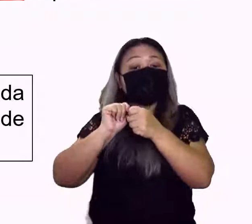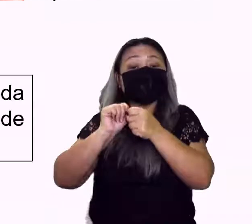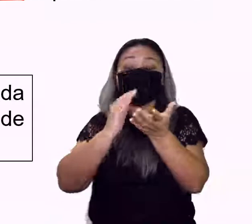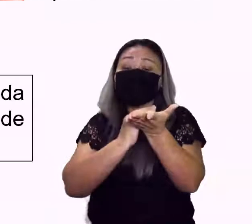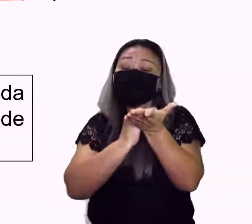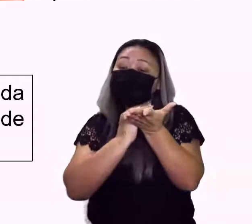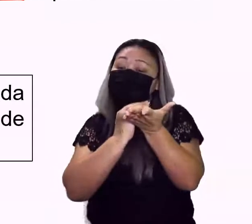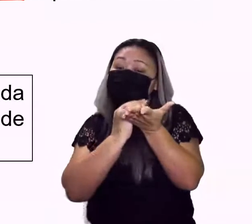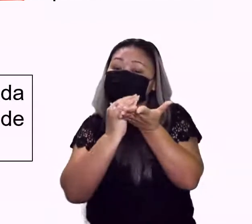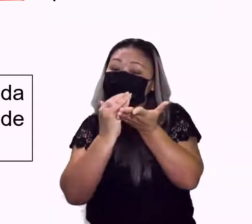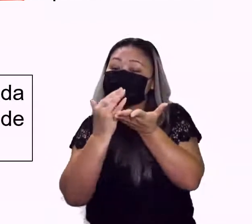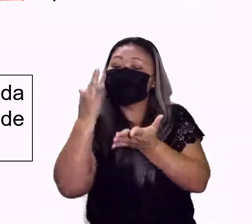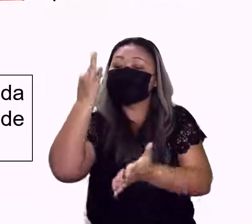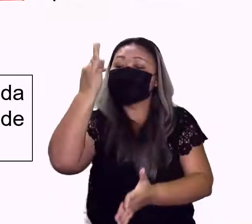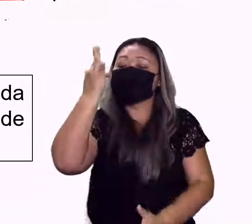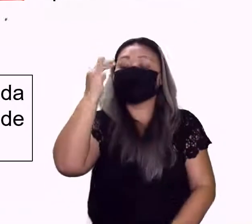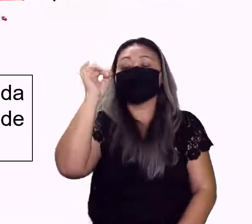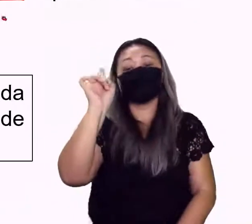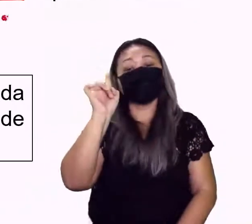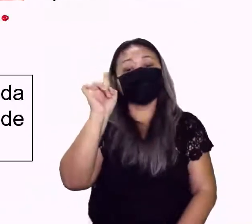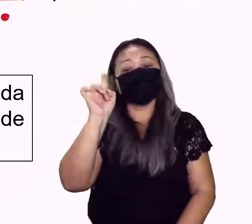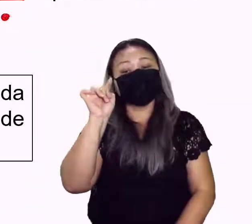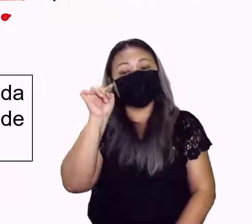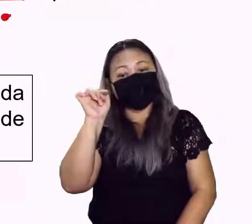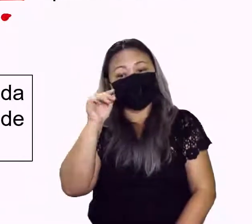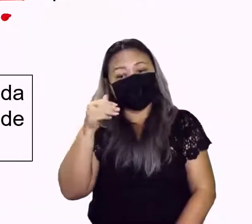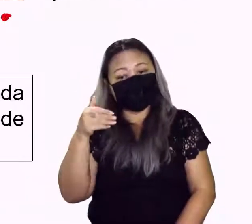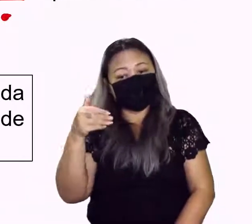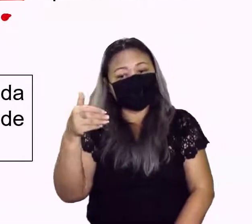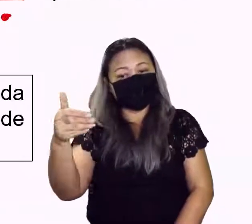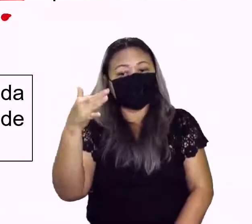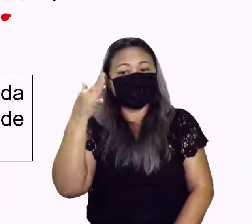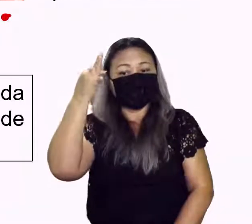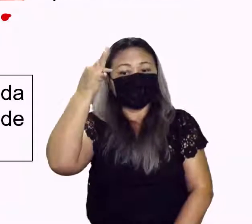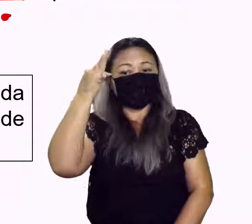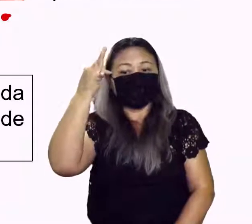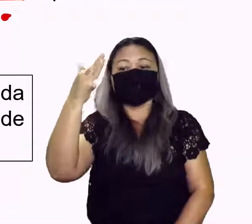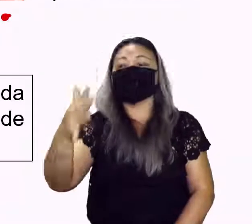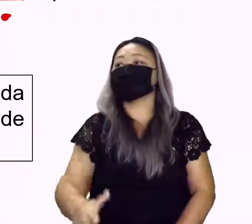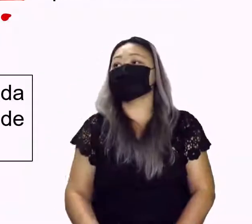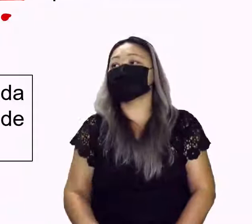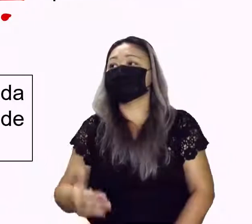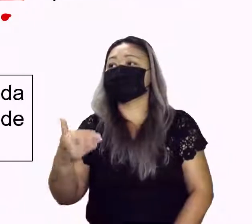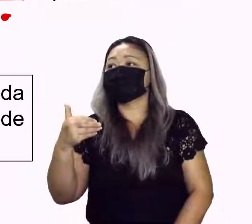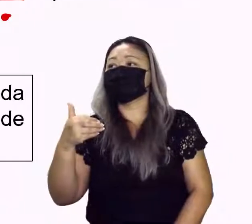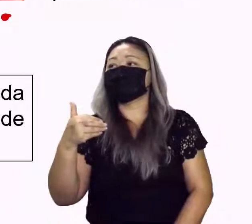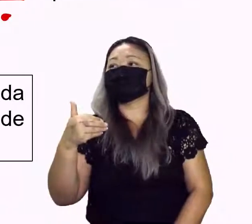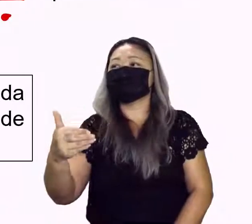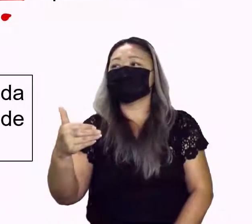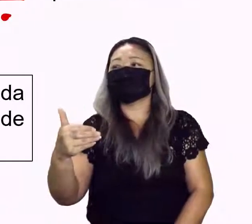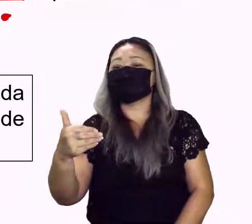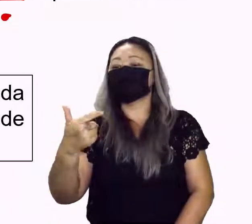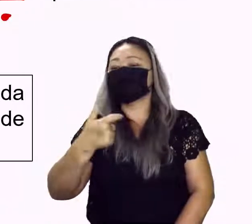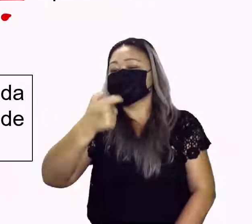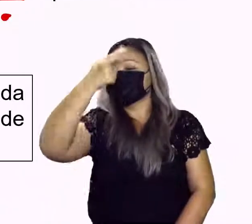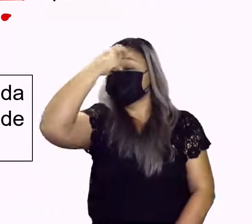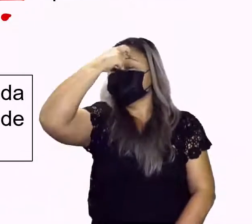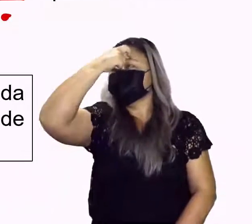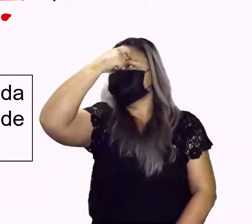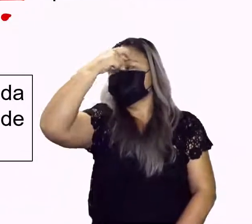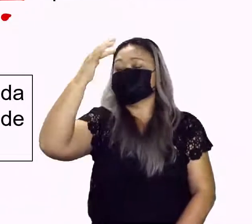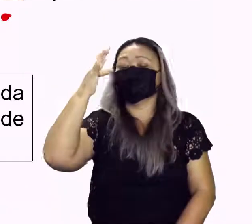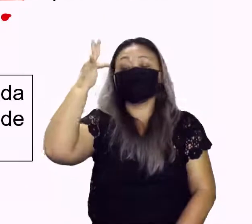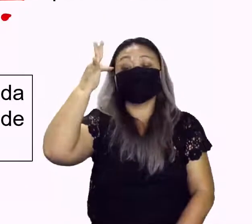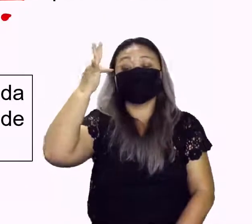humano. Então, é nesse sentido aqui, é o ponto inicial da filosofia. Por exemplo, a consciência